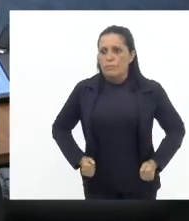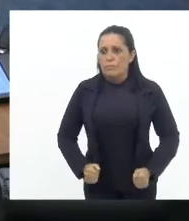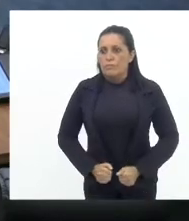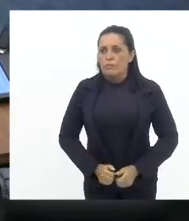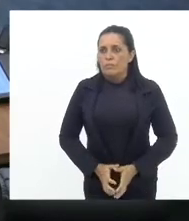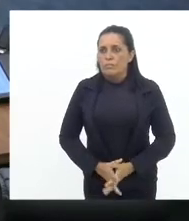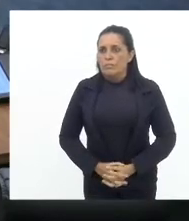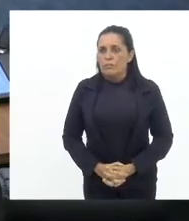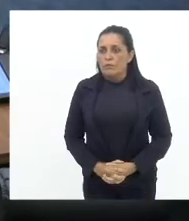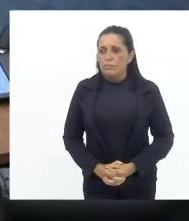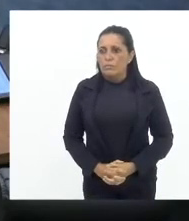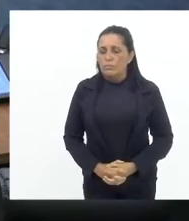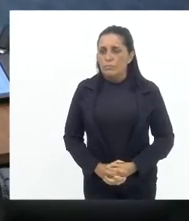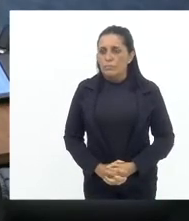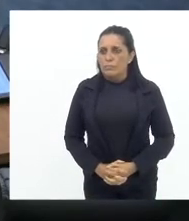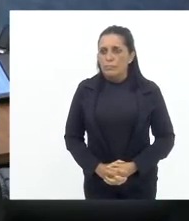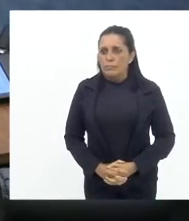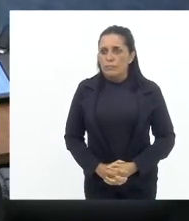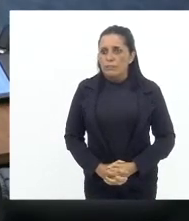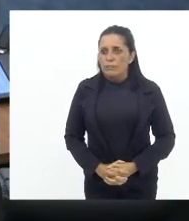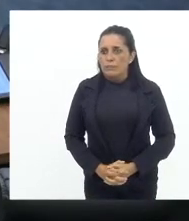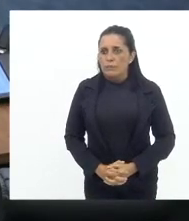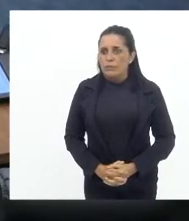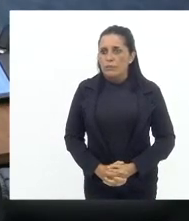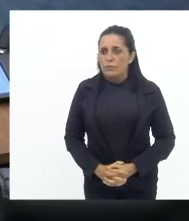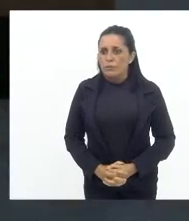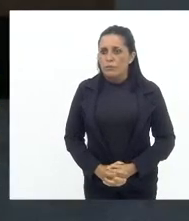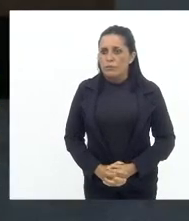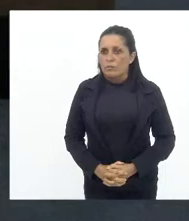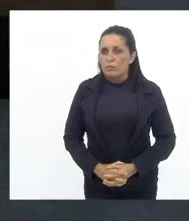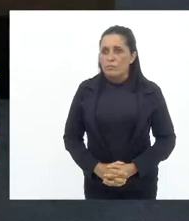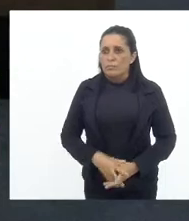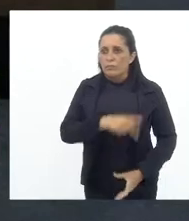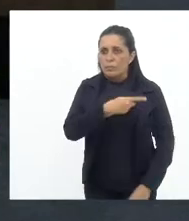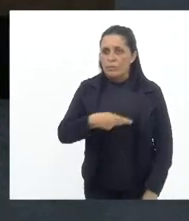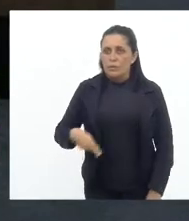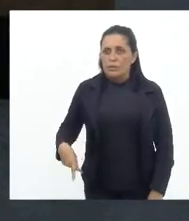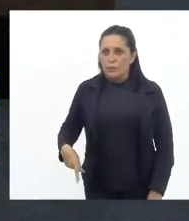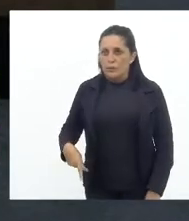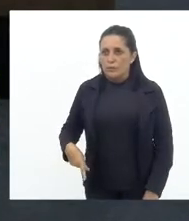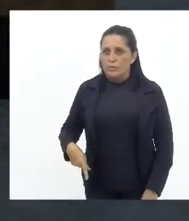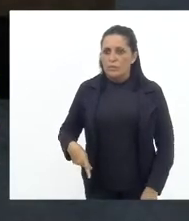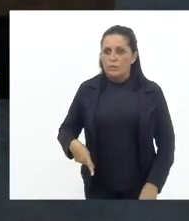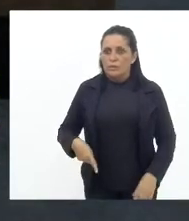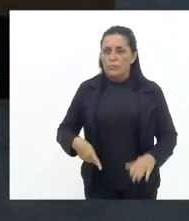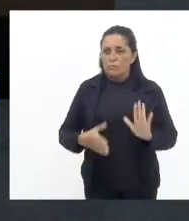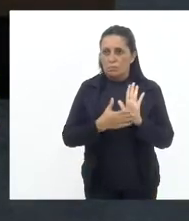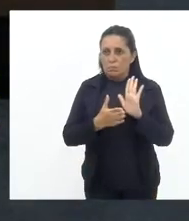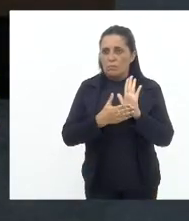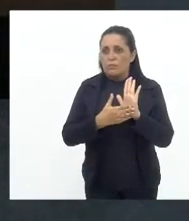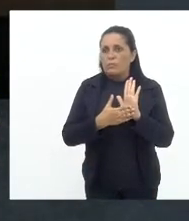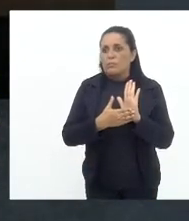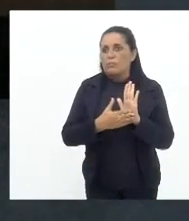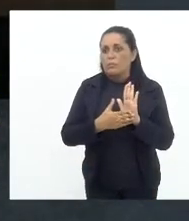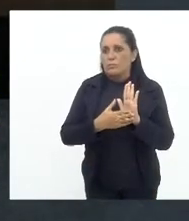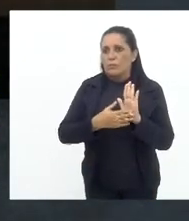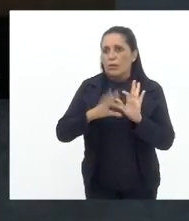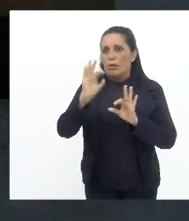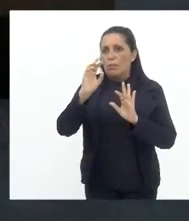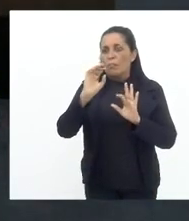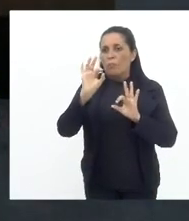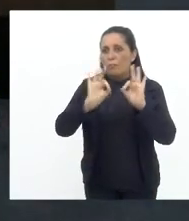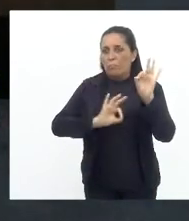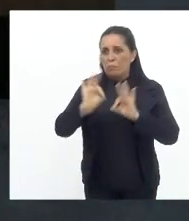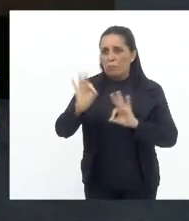em São Paulo Vilhena RO o seu presidente parecer ao projeto a 375